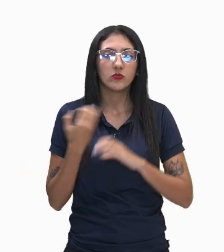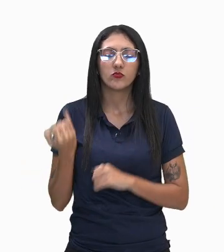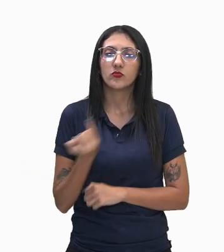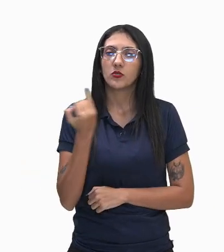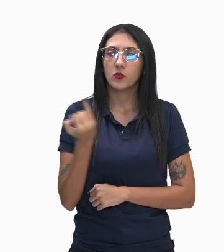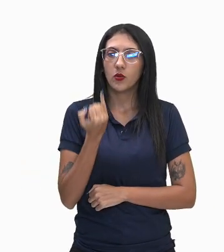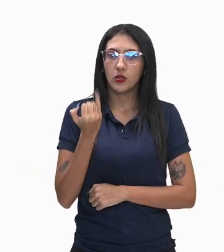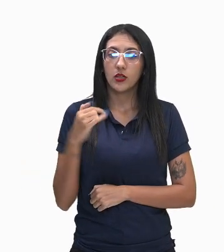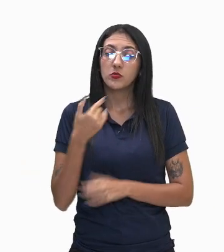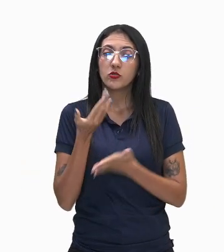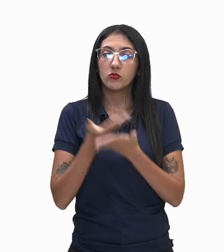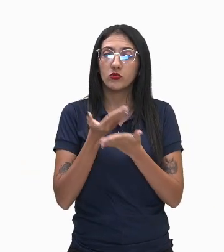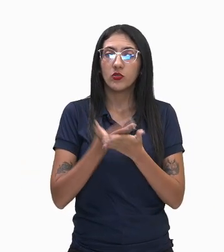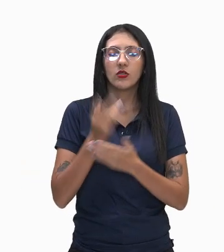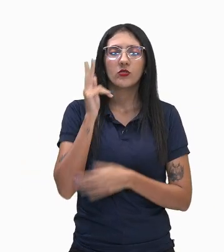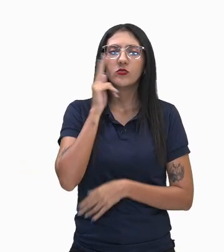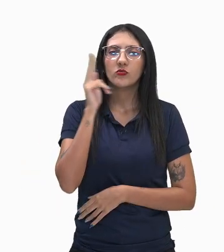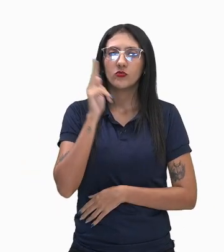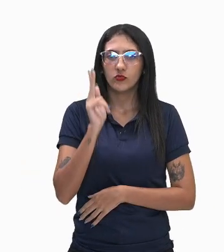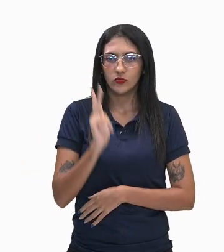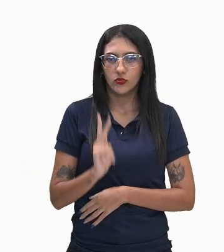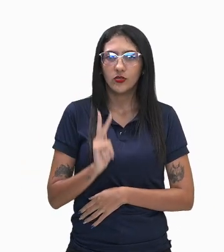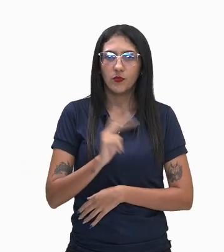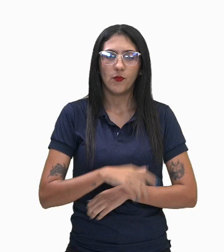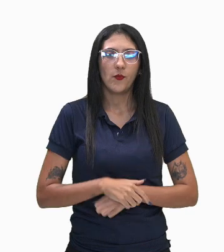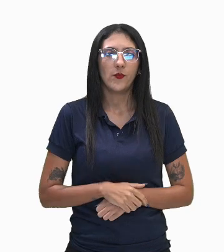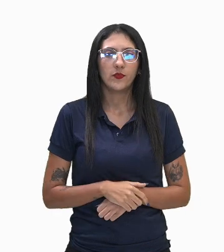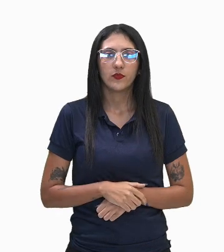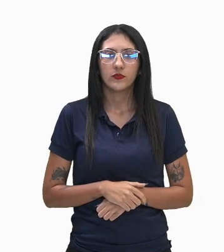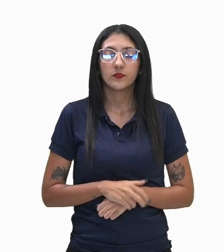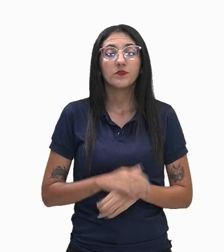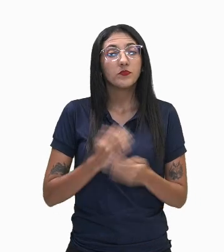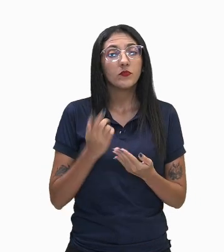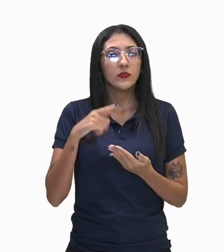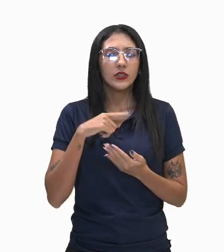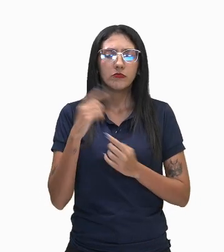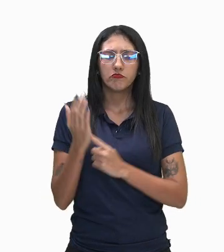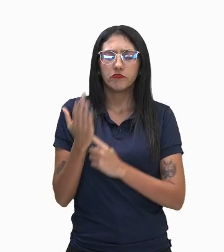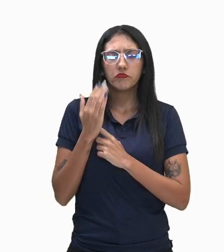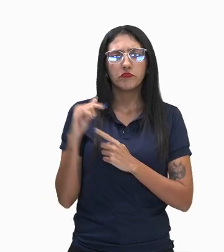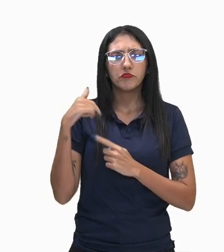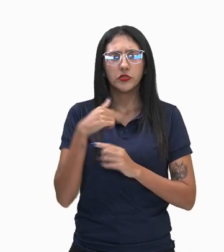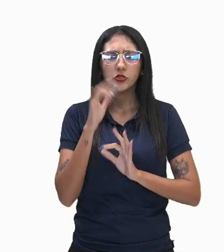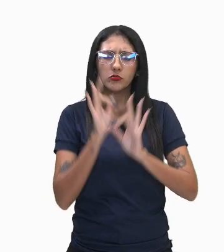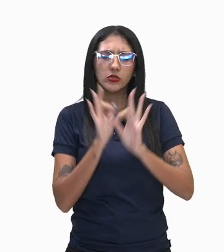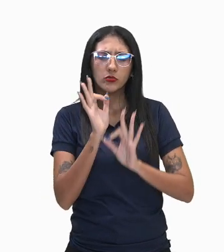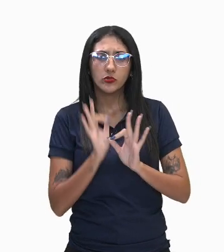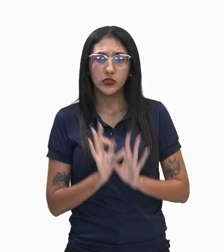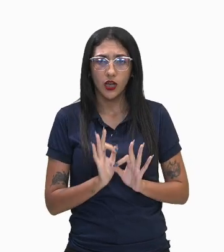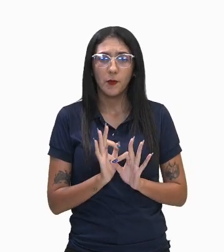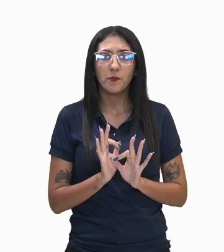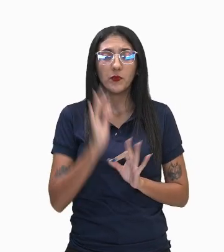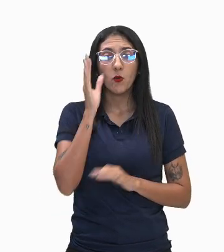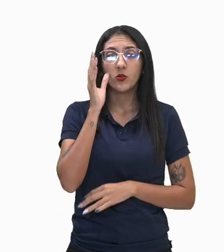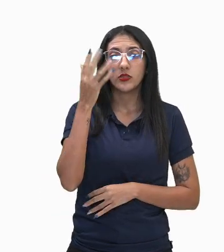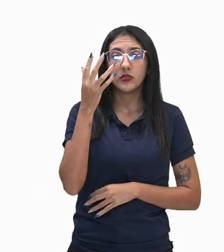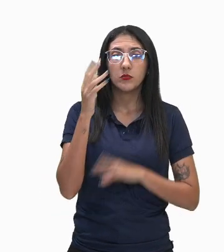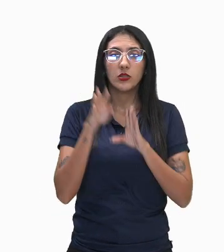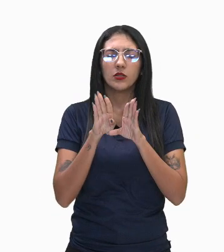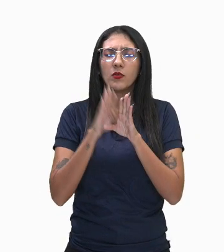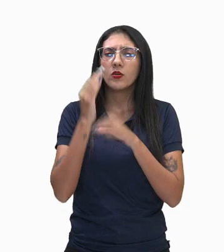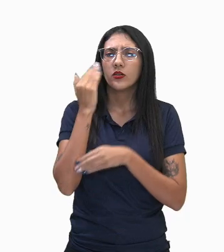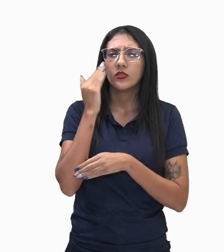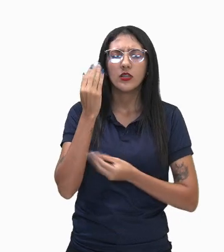importantes para o estudo da história. Ele nos ajuda a organizar os eventos e a entender as mudanças